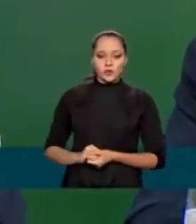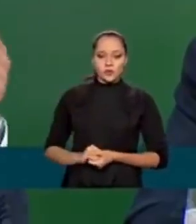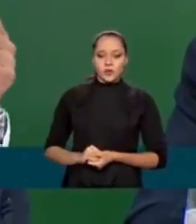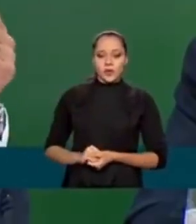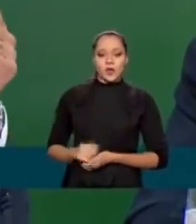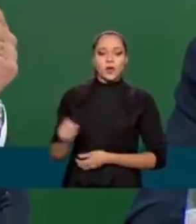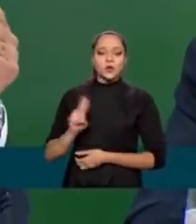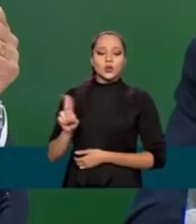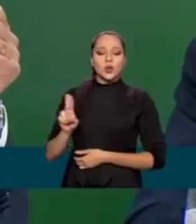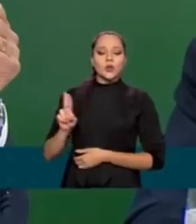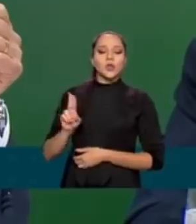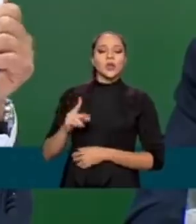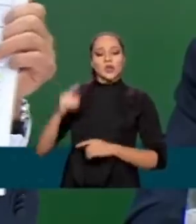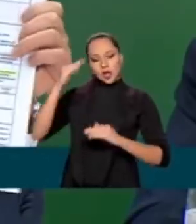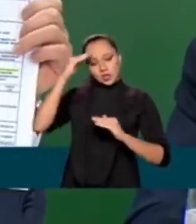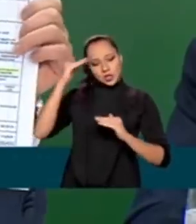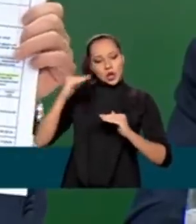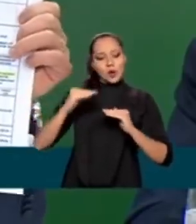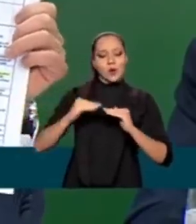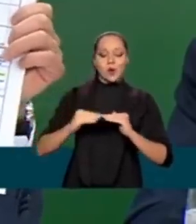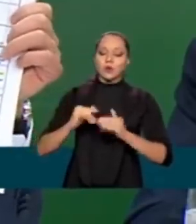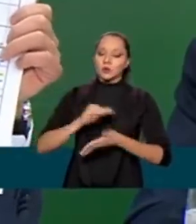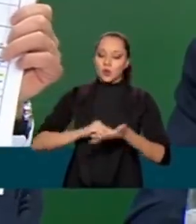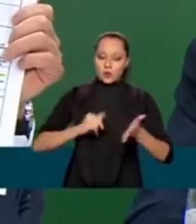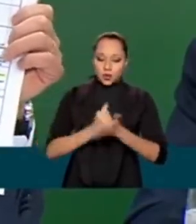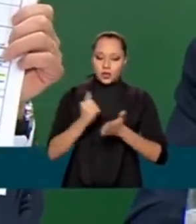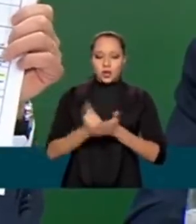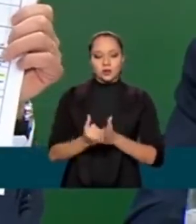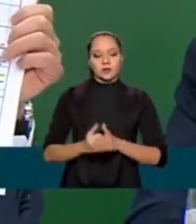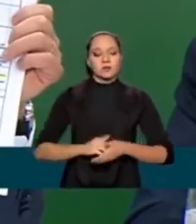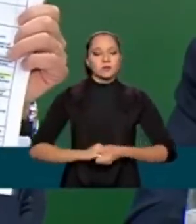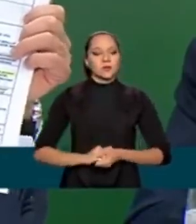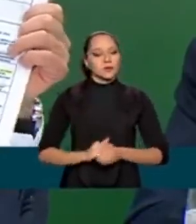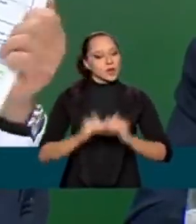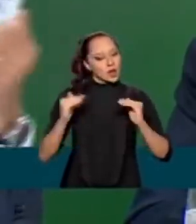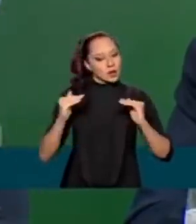agreement, ou seja, de acordo com o contrato.